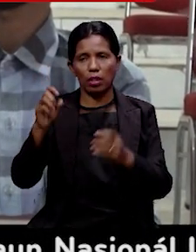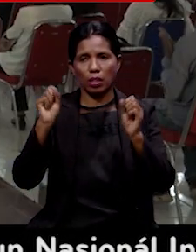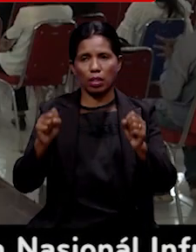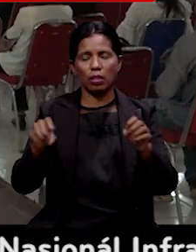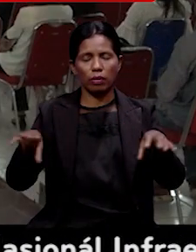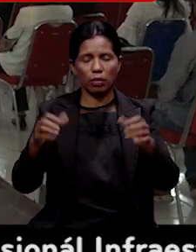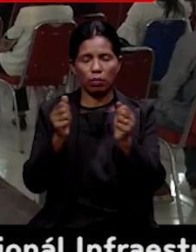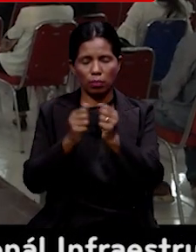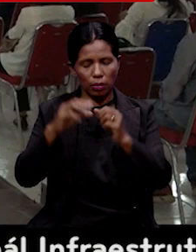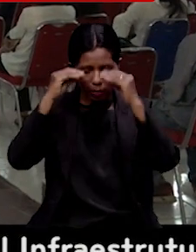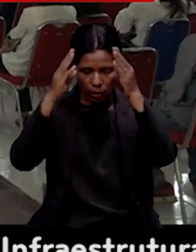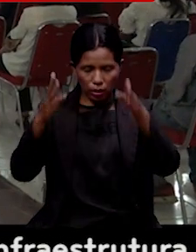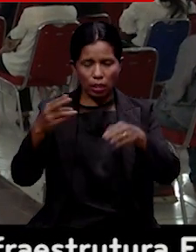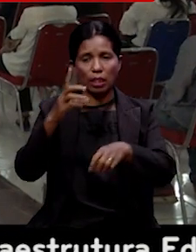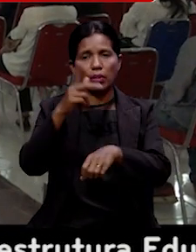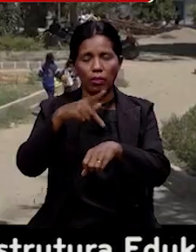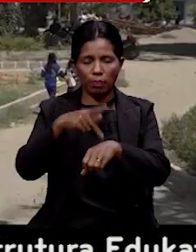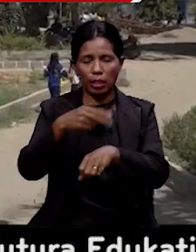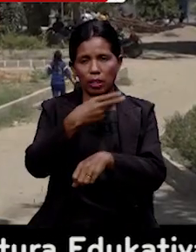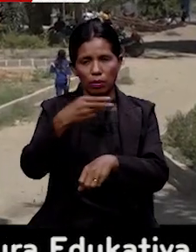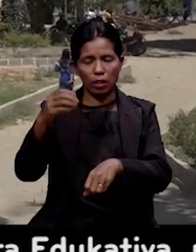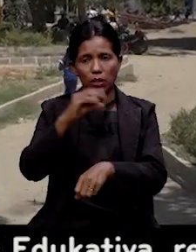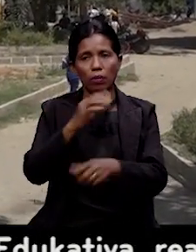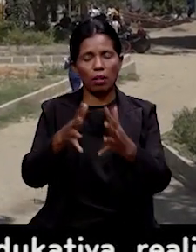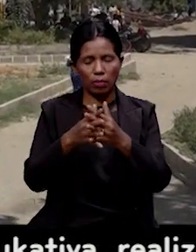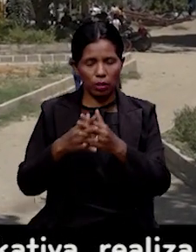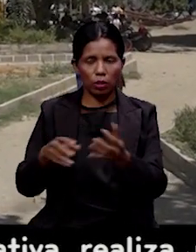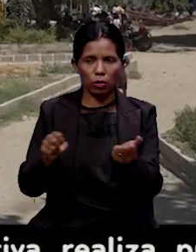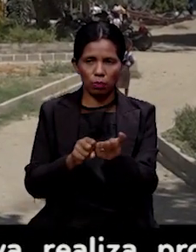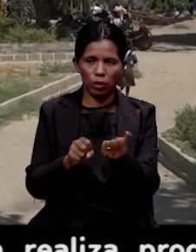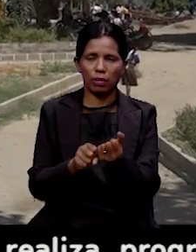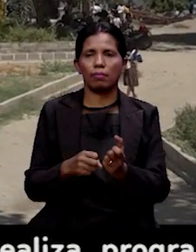ia Filipina, Indonesia no Amerika ho disuporta. Jaime dos Santos, GMN.